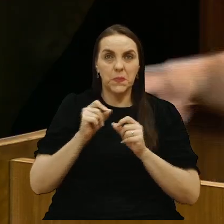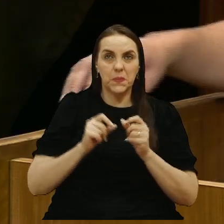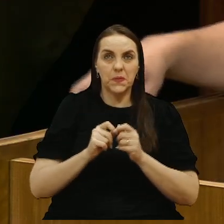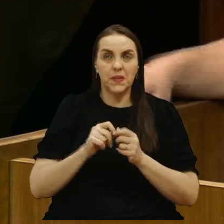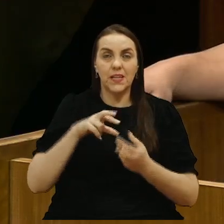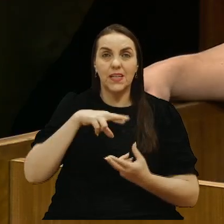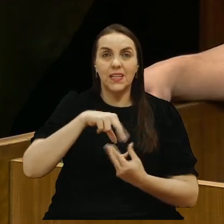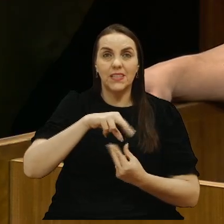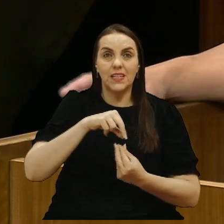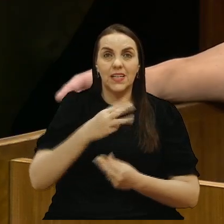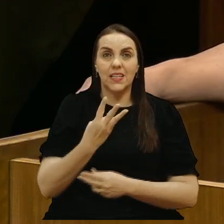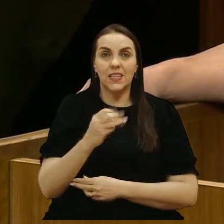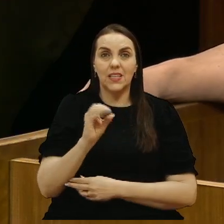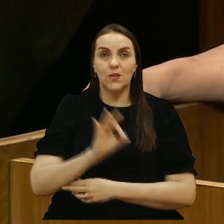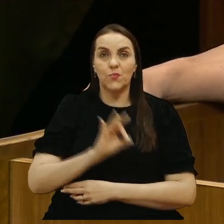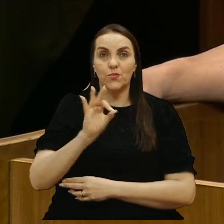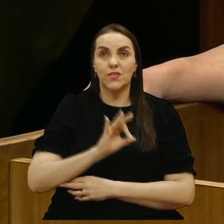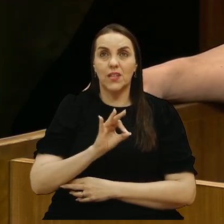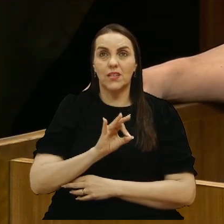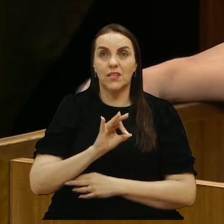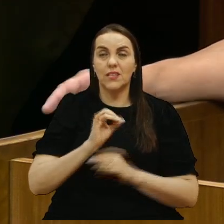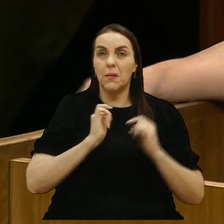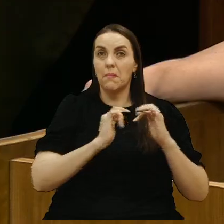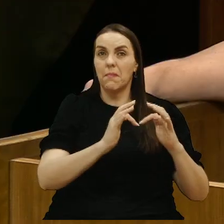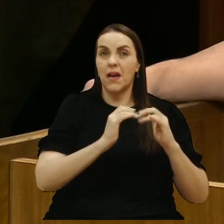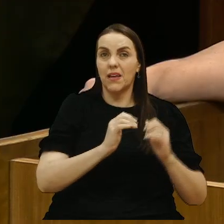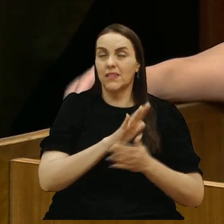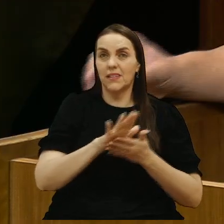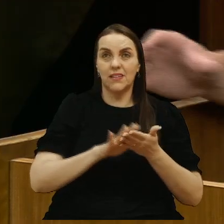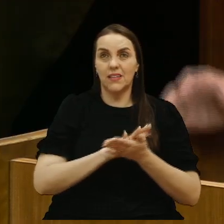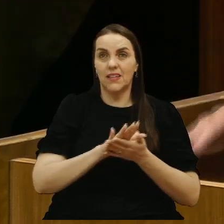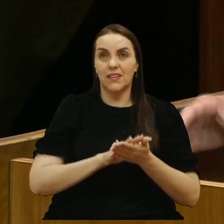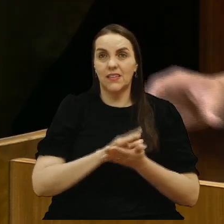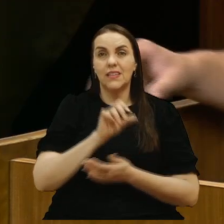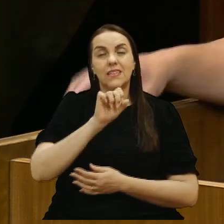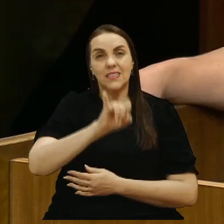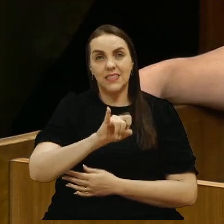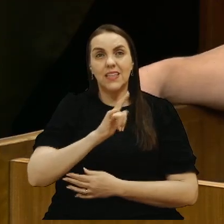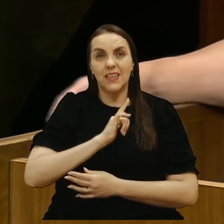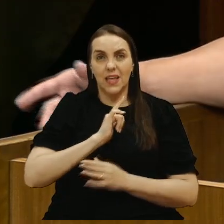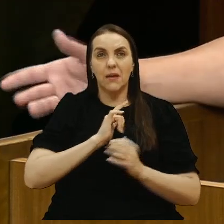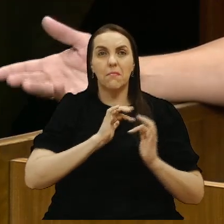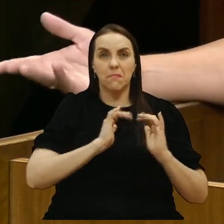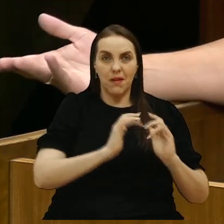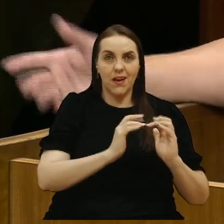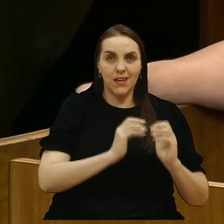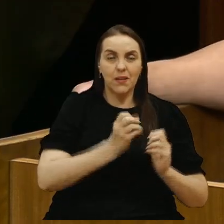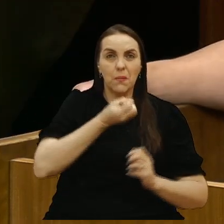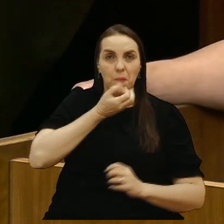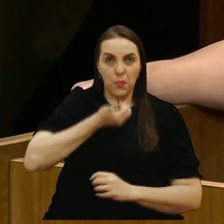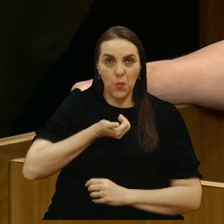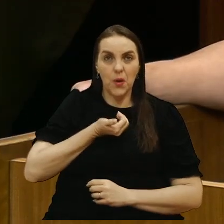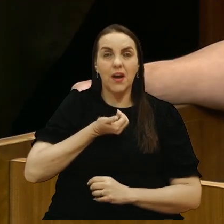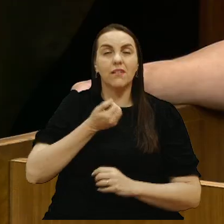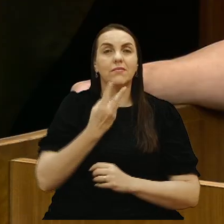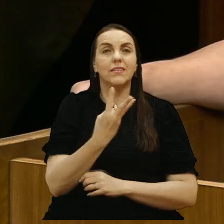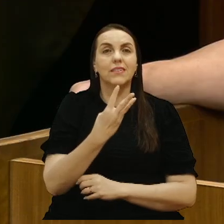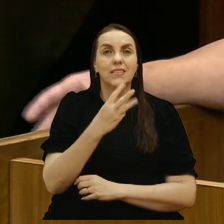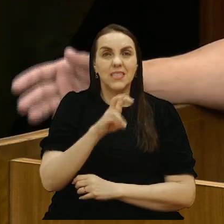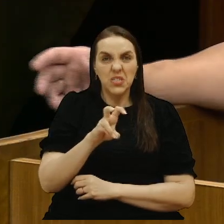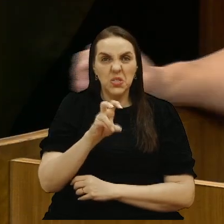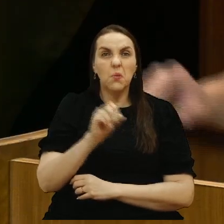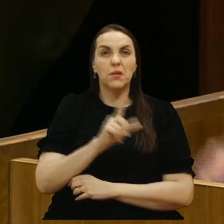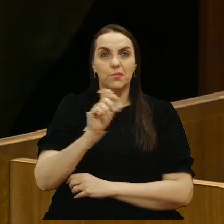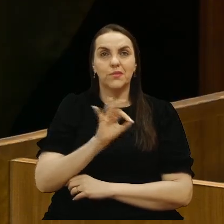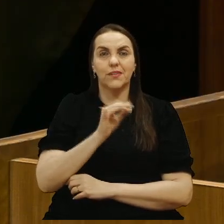reciclou 30% daquilo, sem maquinário suficiente. Nós tivéssemos máquinas boas lá, nós teríamos 50%.